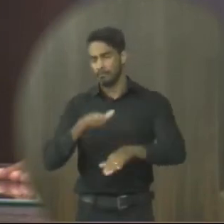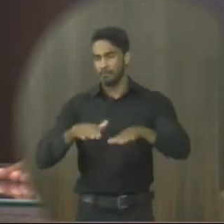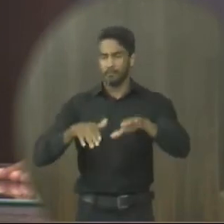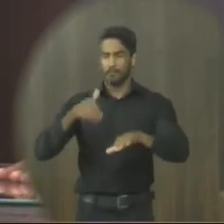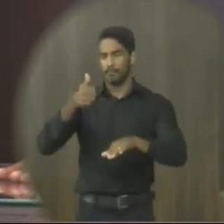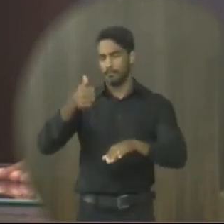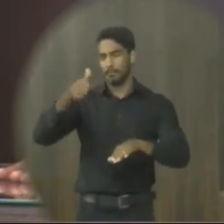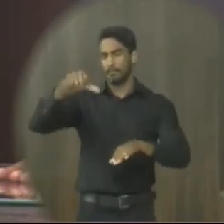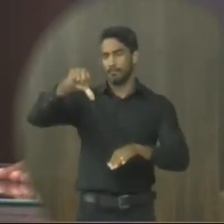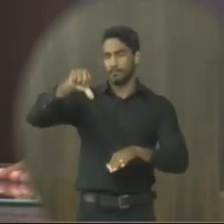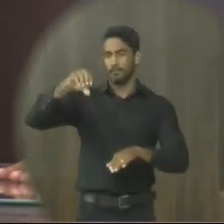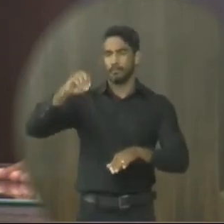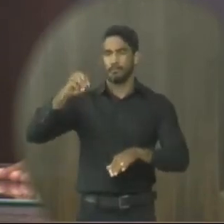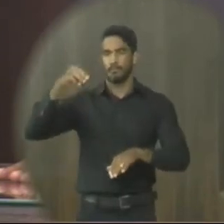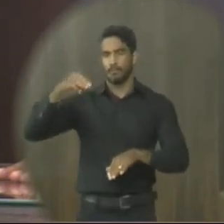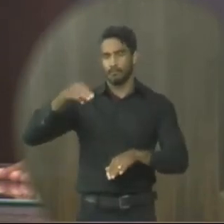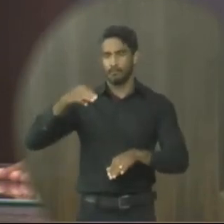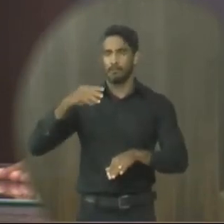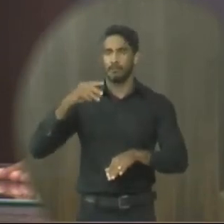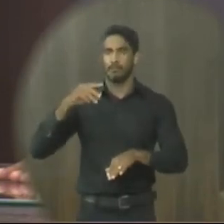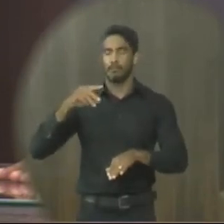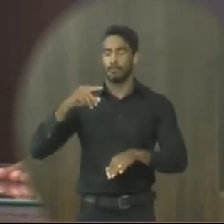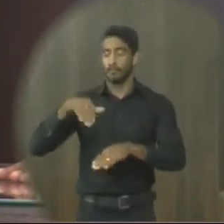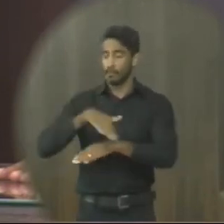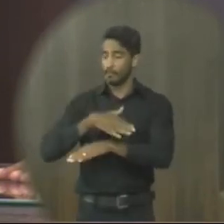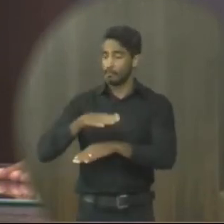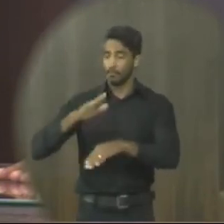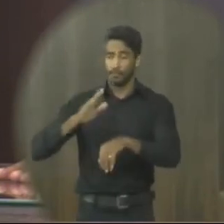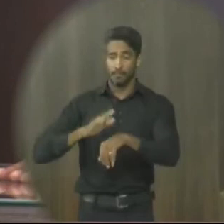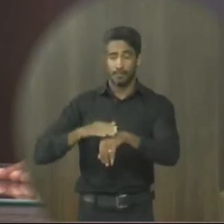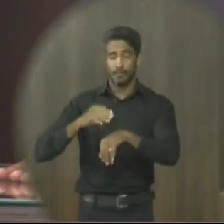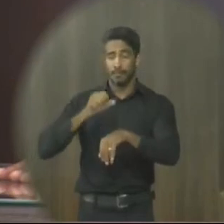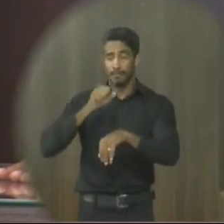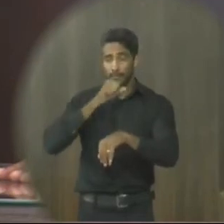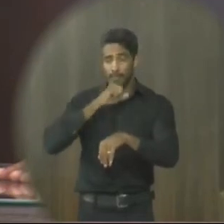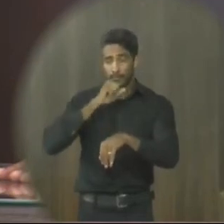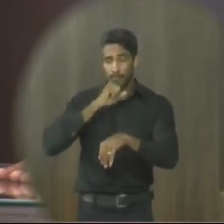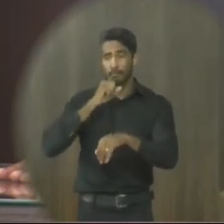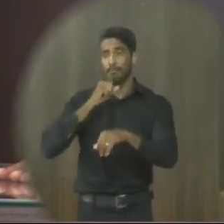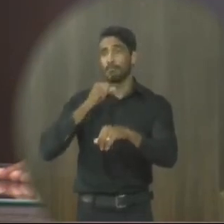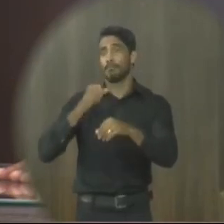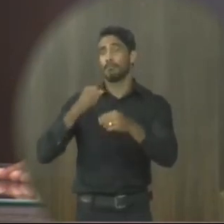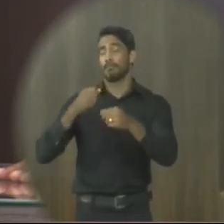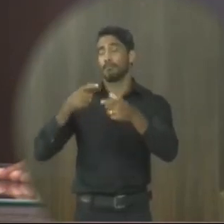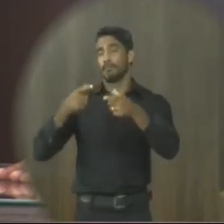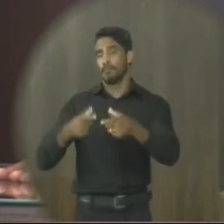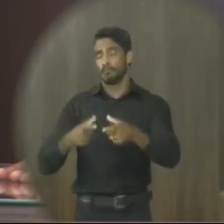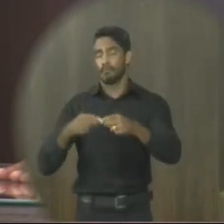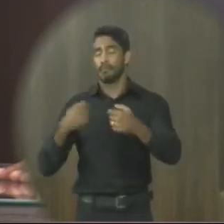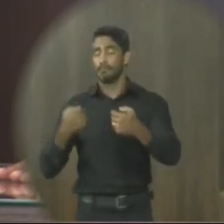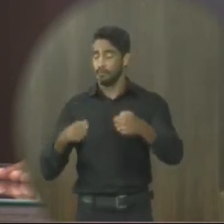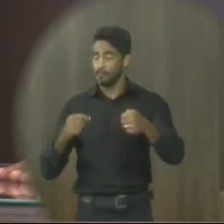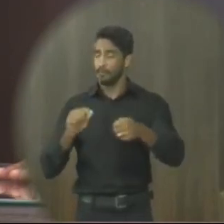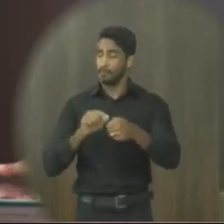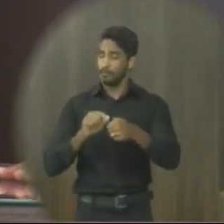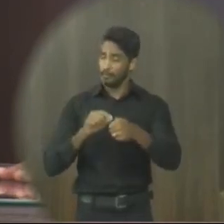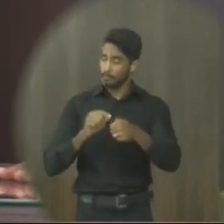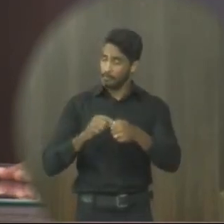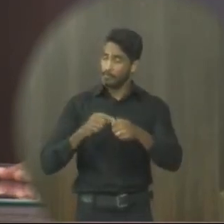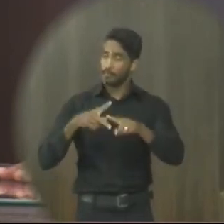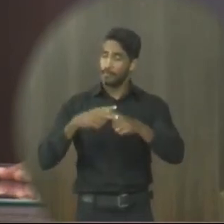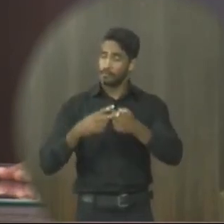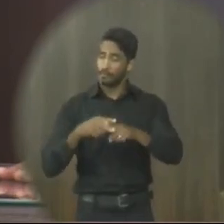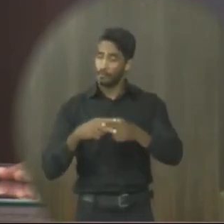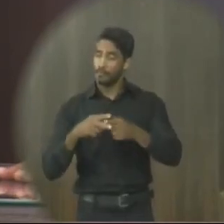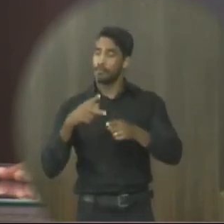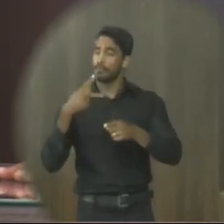mais antiga do bairro. Sendo assim, solicitamos do senhor prefeito a providência que, as providências que se